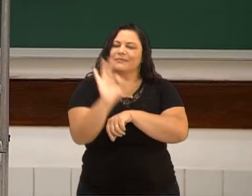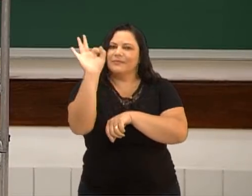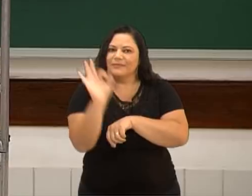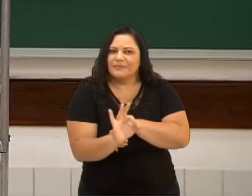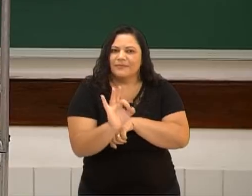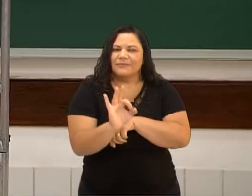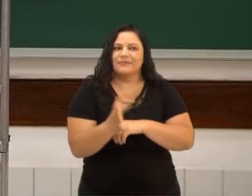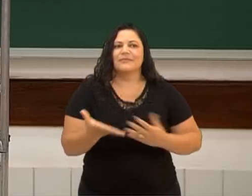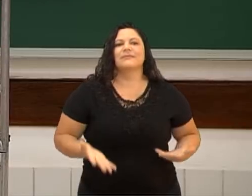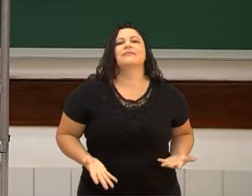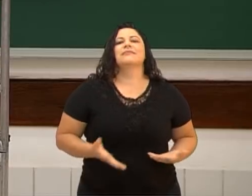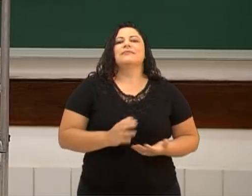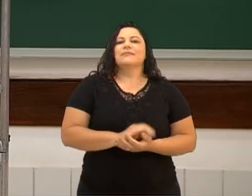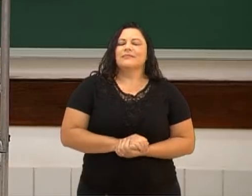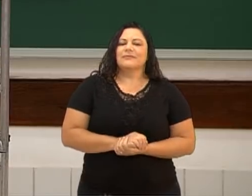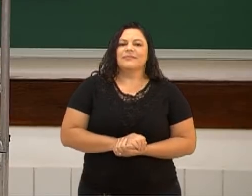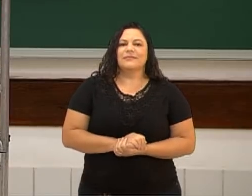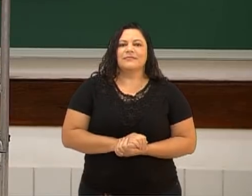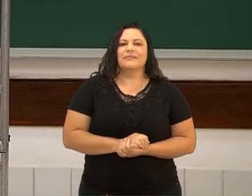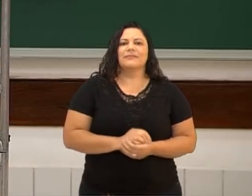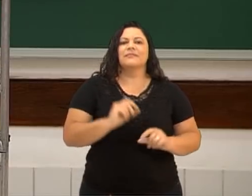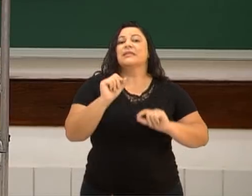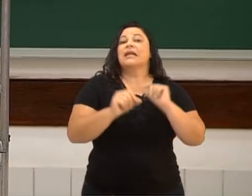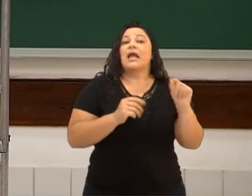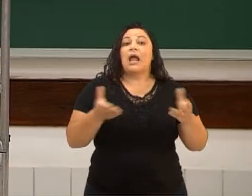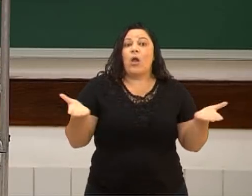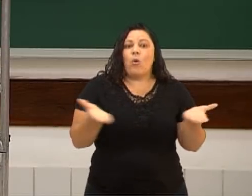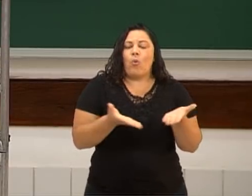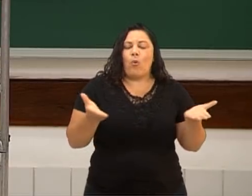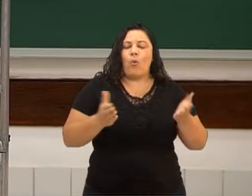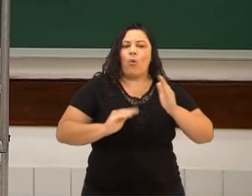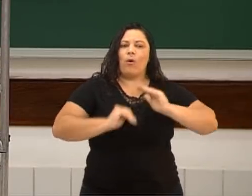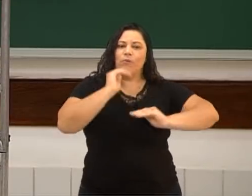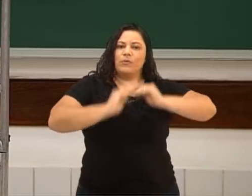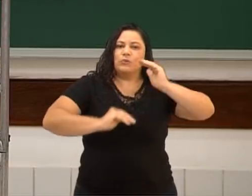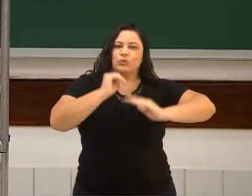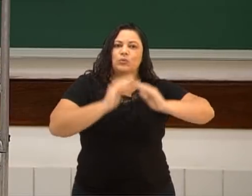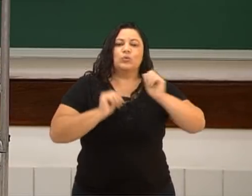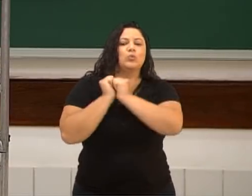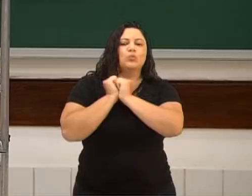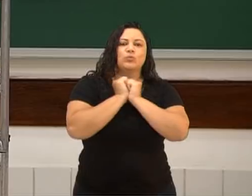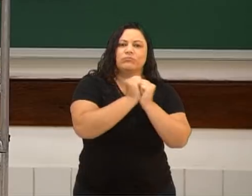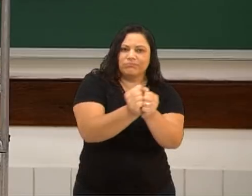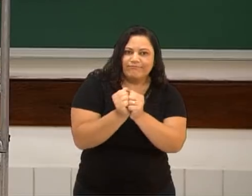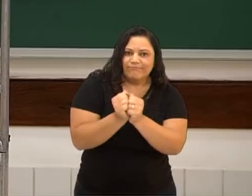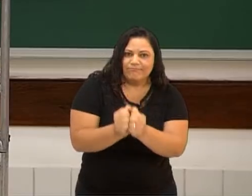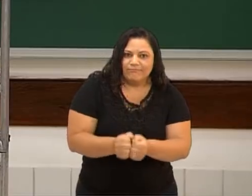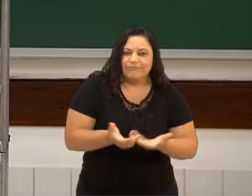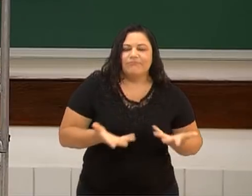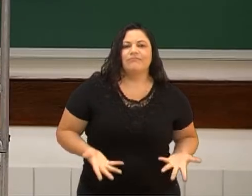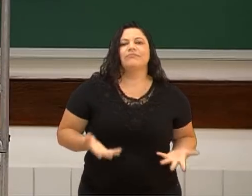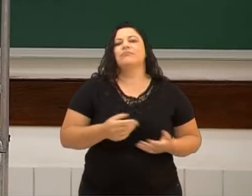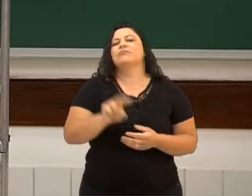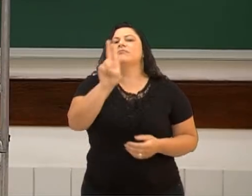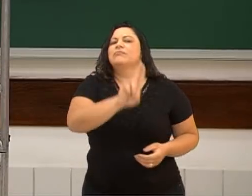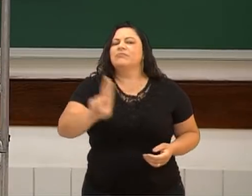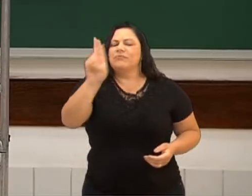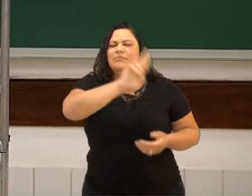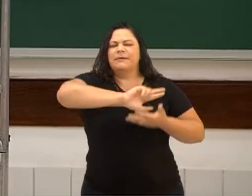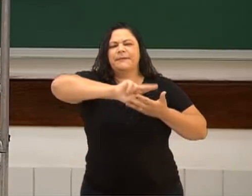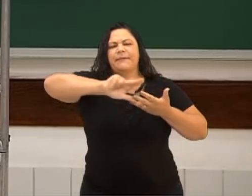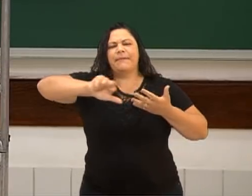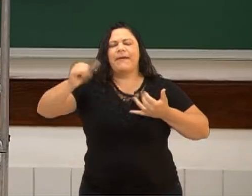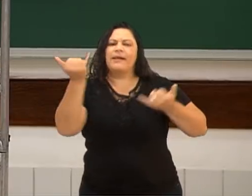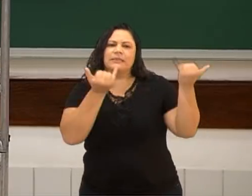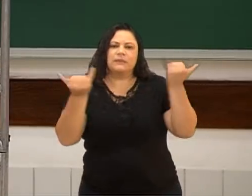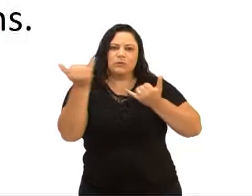encontramos a angulação. Agora, nós vamos construir um gráfico juntos, certo? Vamos usar todas essas informações, vamos